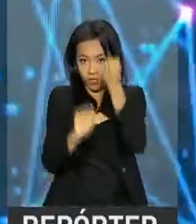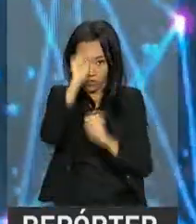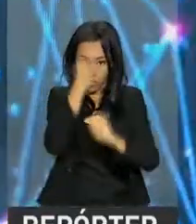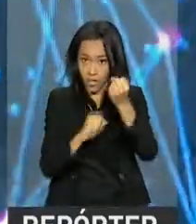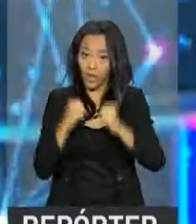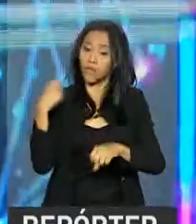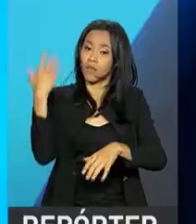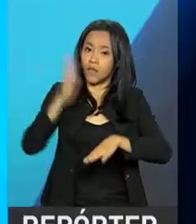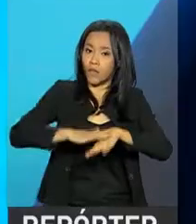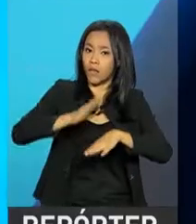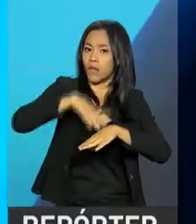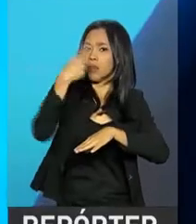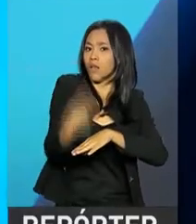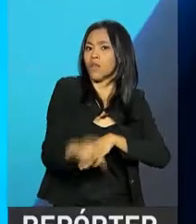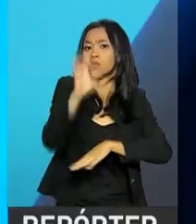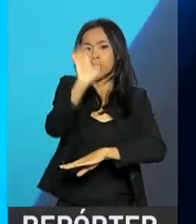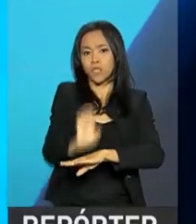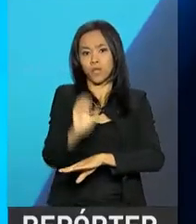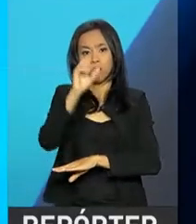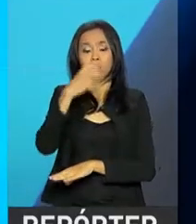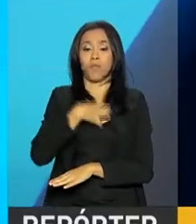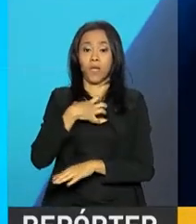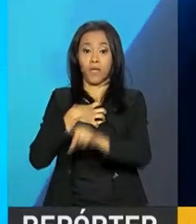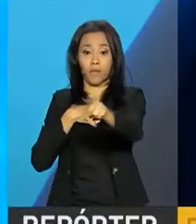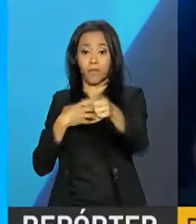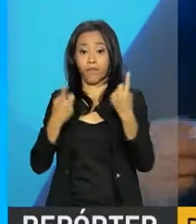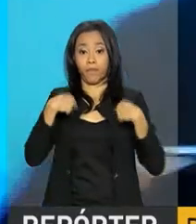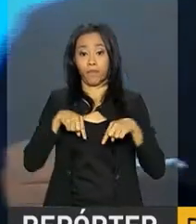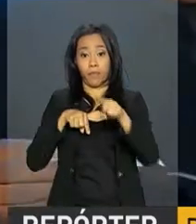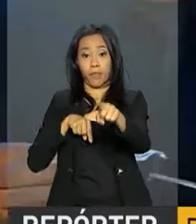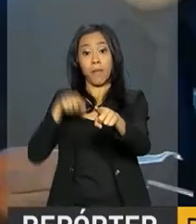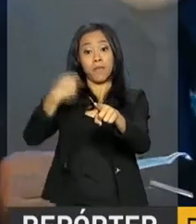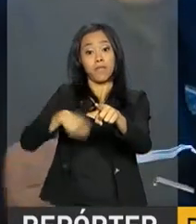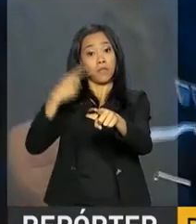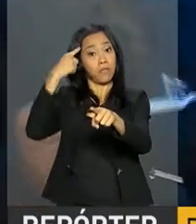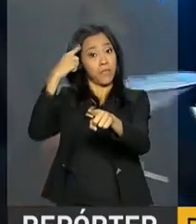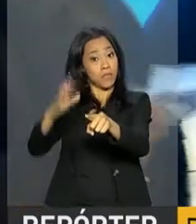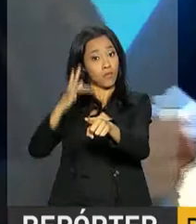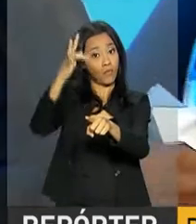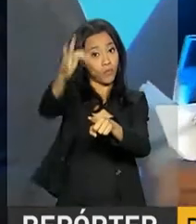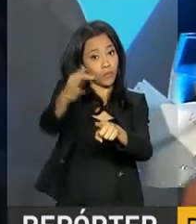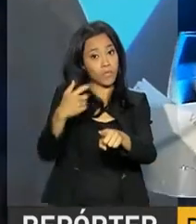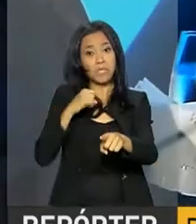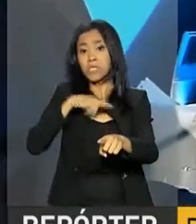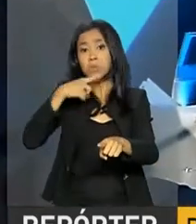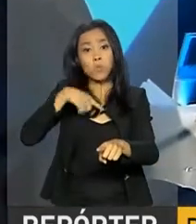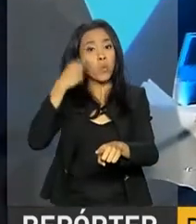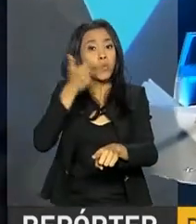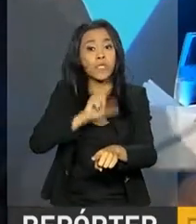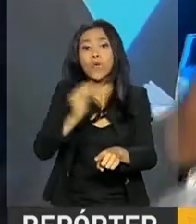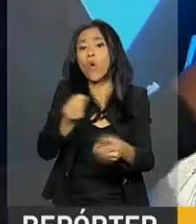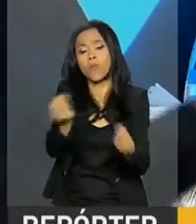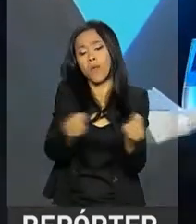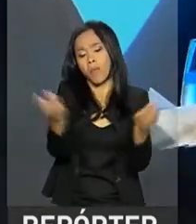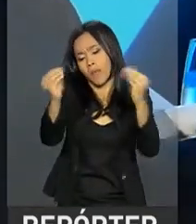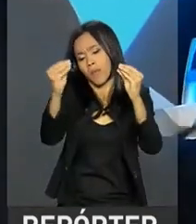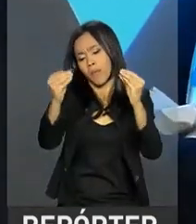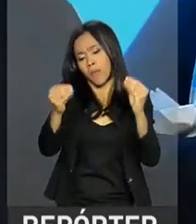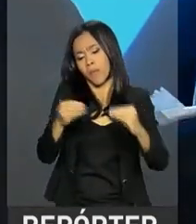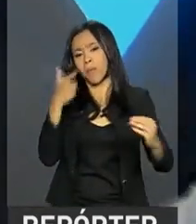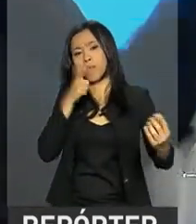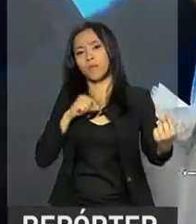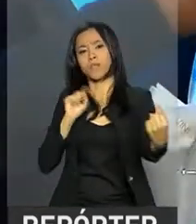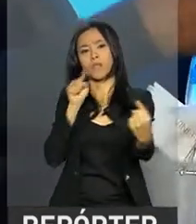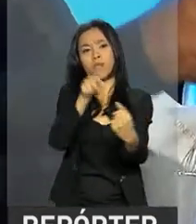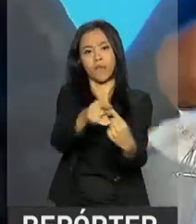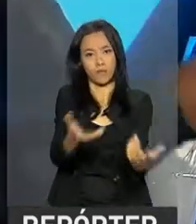empreendidos na Bahia. Temos que pensar para o futuro, porque se nós não pensarmos para o futuro, nós não conseguimos planejar, não conseguimos traçar ações nem metas para podermos chegar a